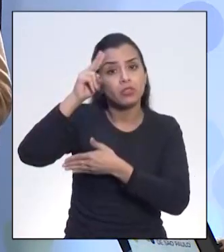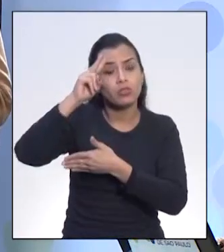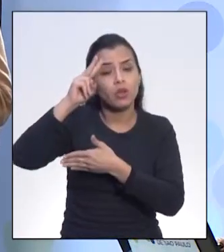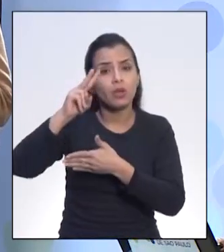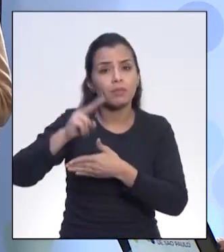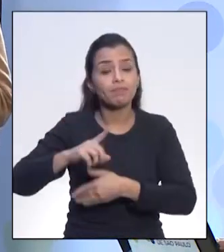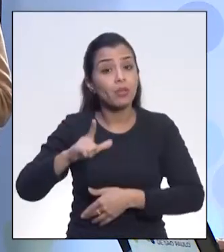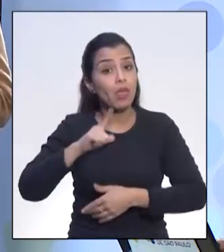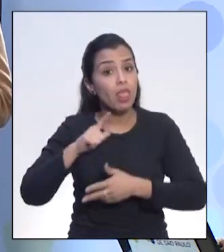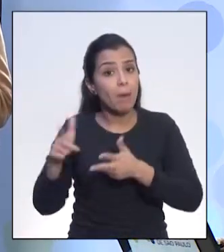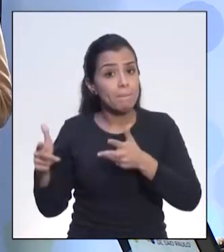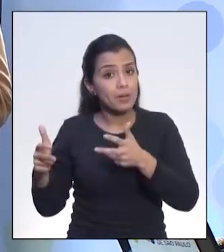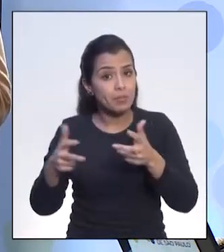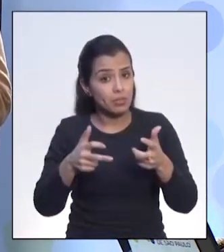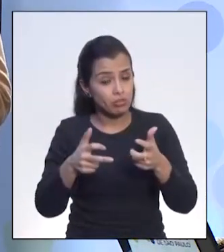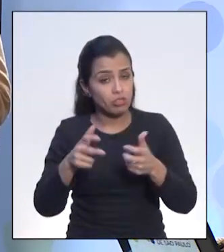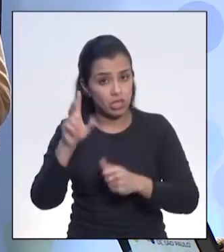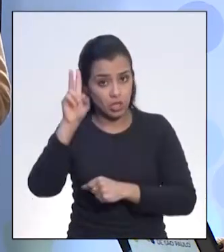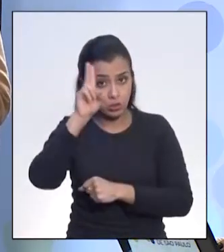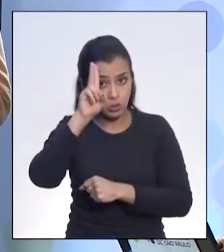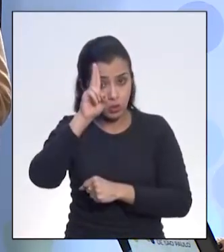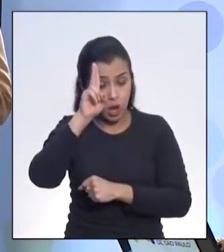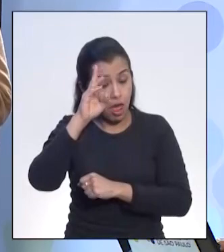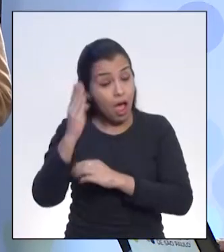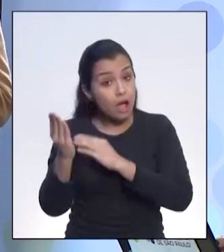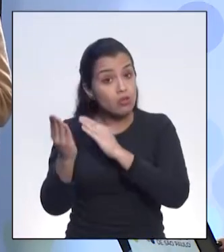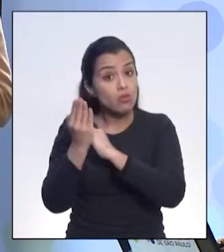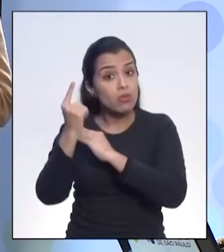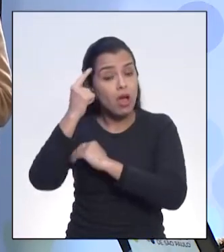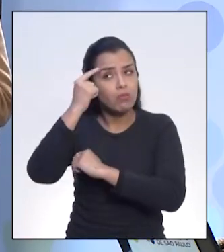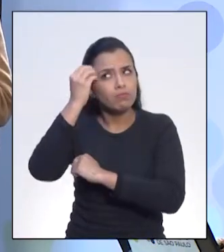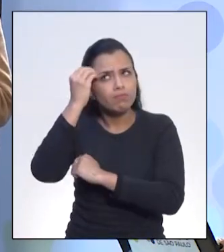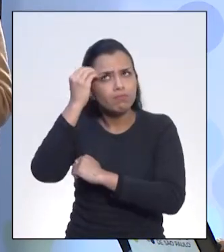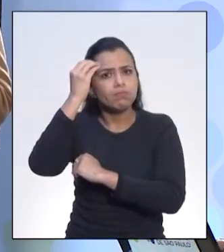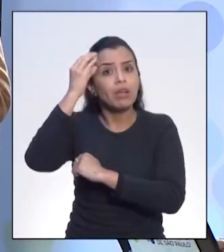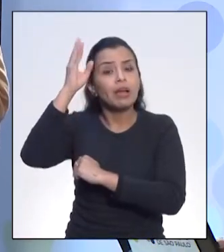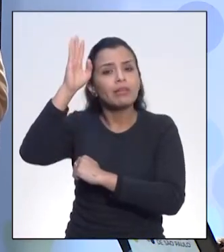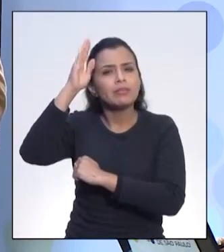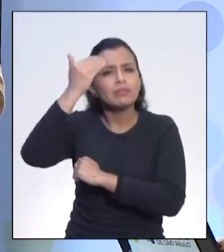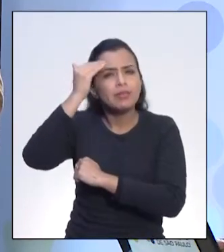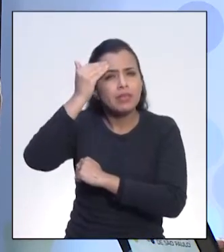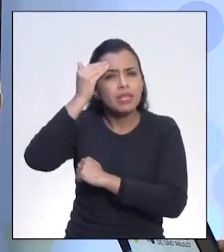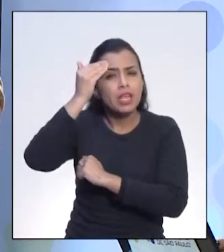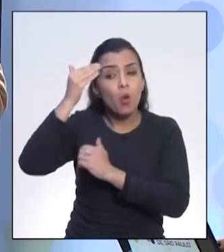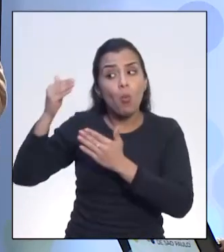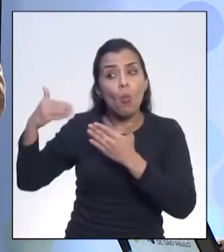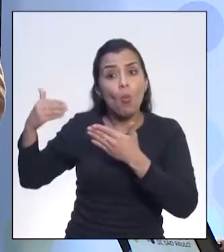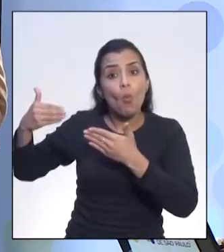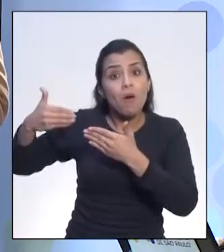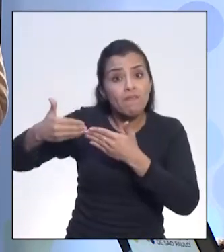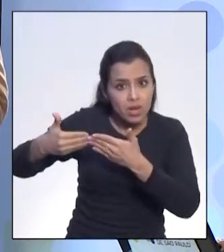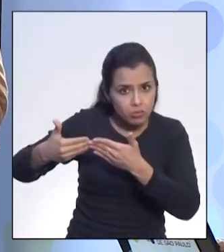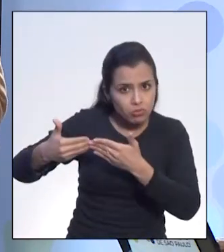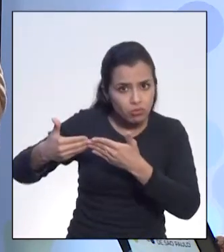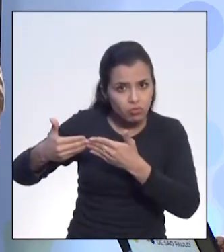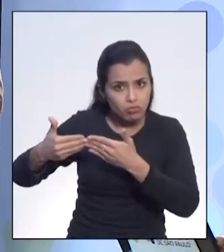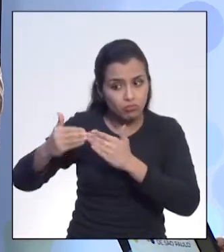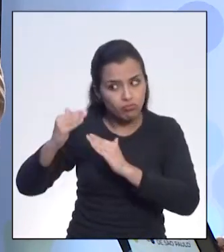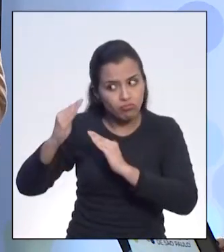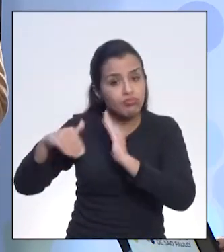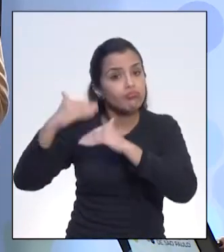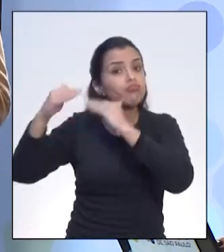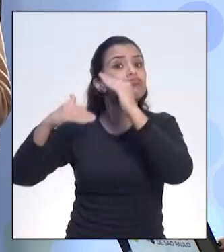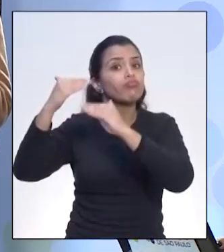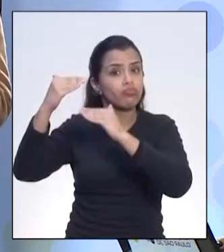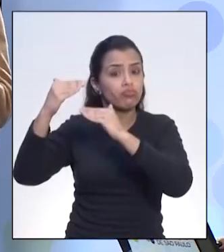essa perspectiva da história nos ajuda a entender quais são os avanços, o que foi que nós conquistamos, que nós começamos